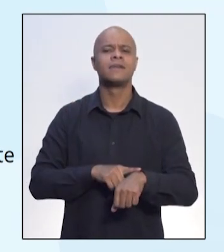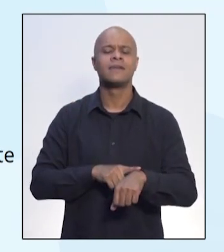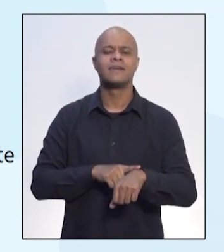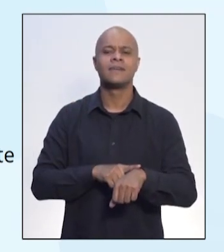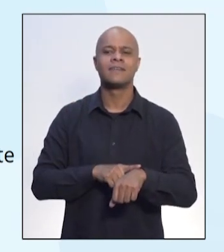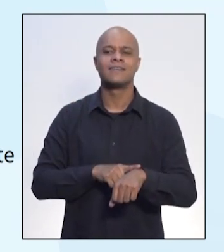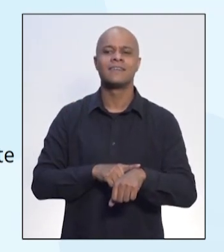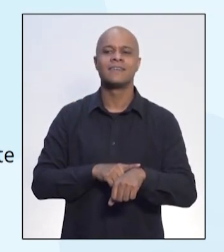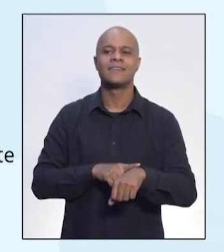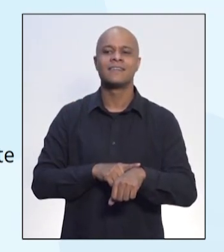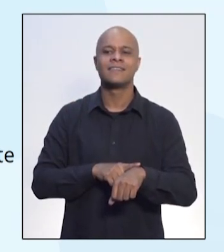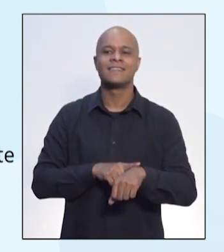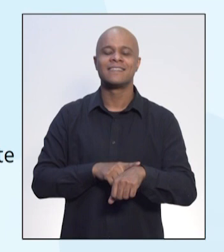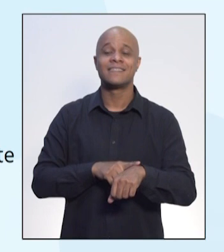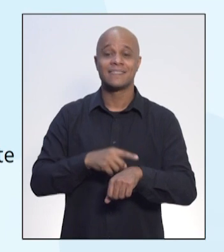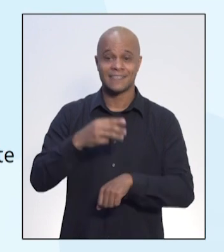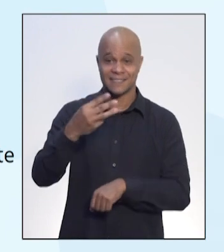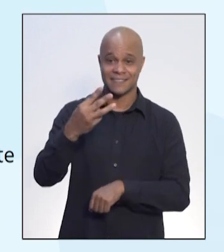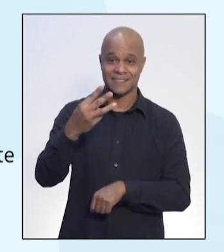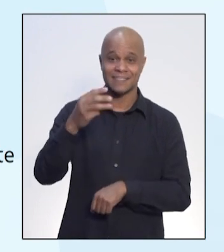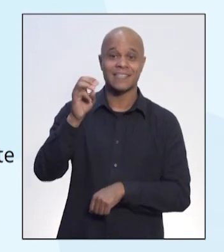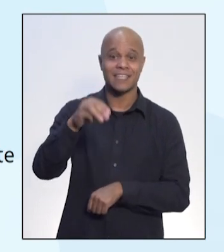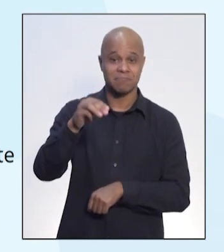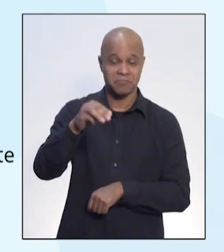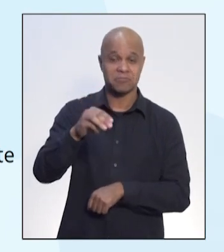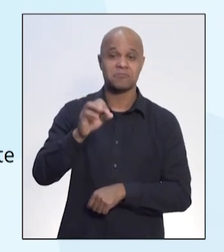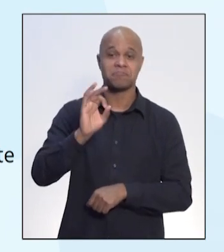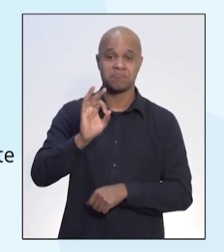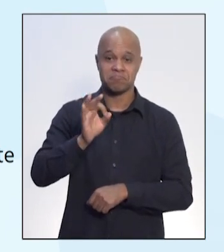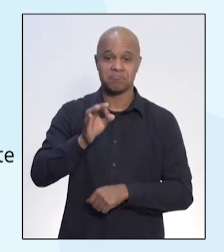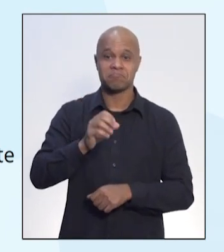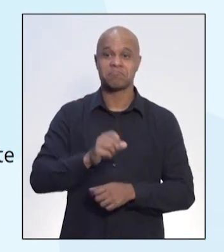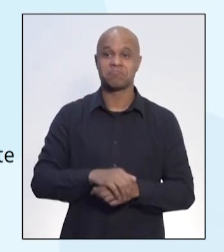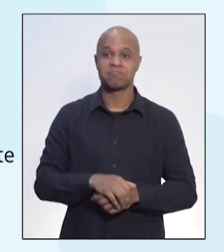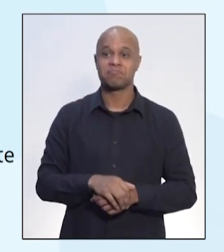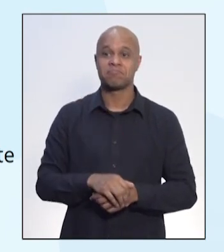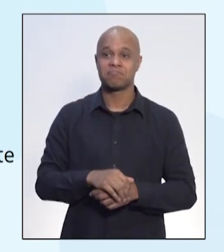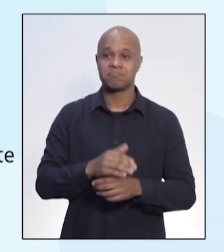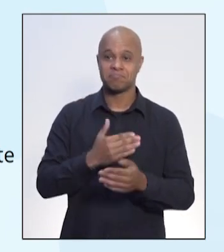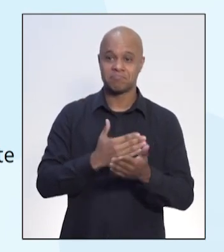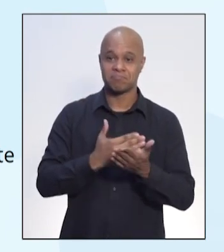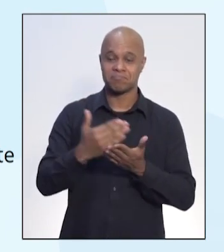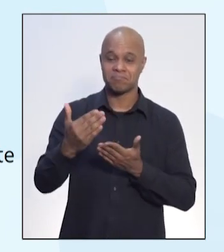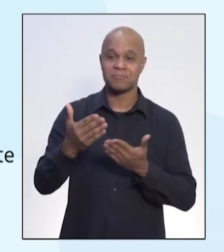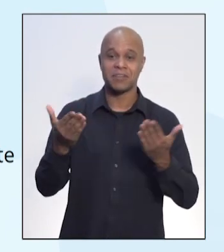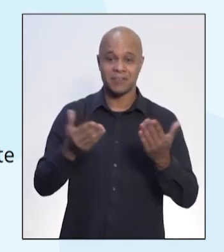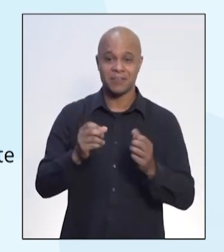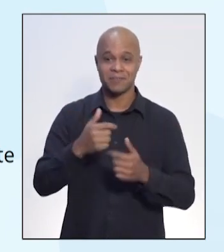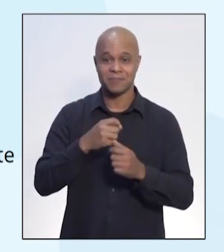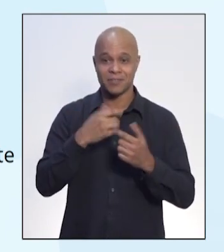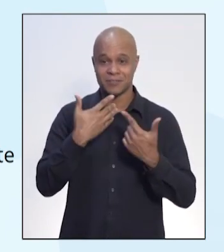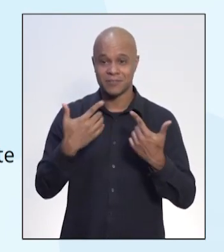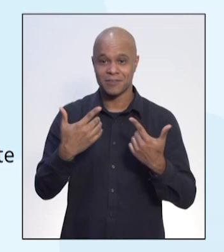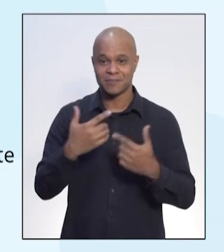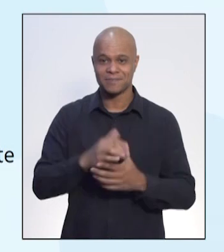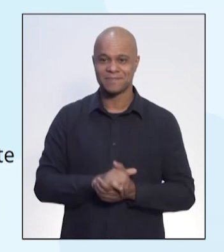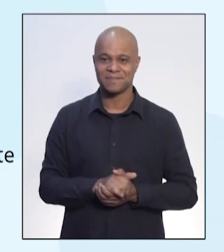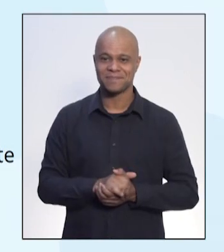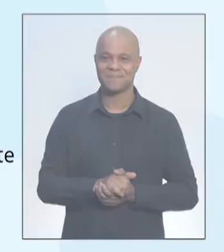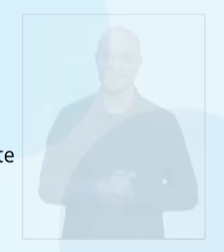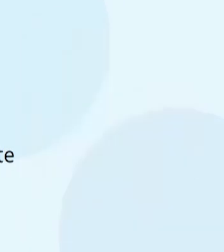atividade? Professora Roberta, 3 minutos. Ok, então 3 minutos a partir de agora. Boa sorte.